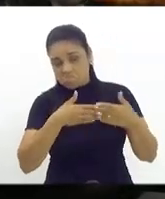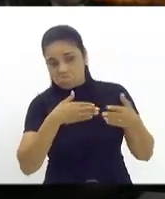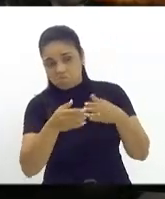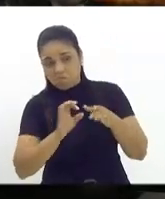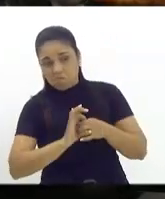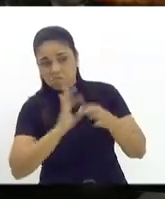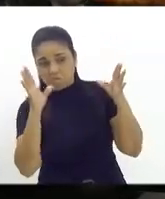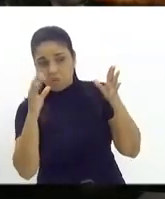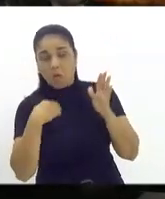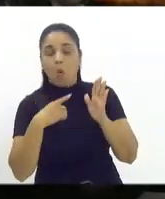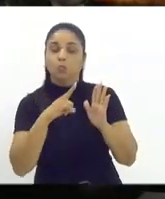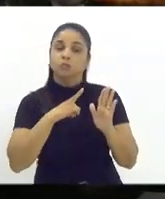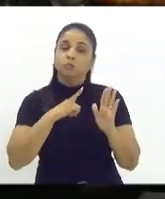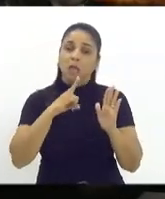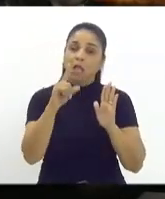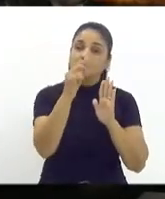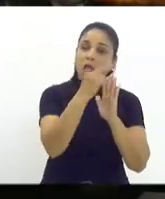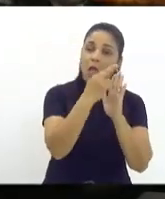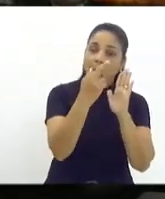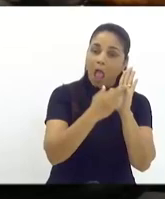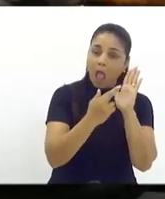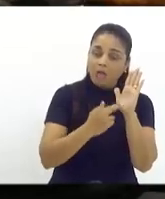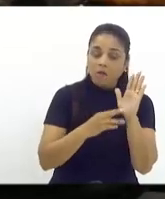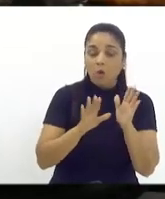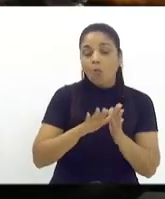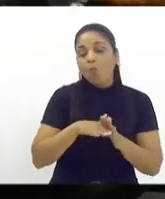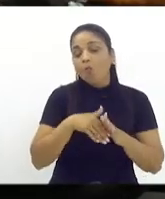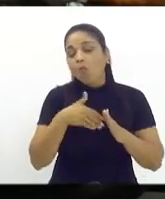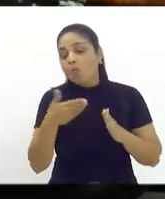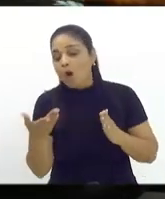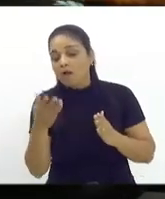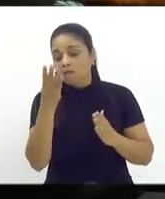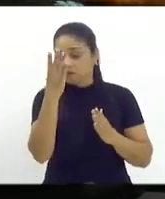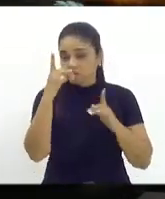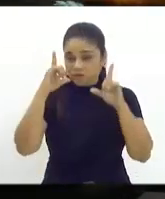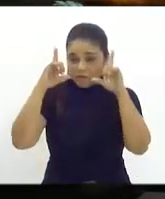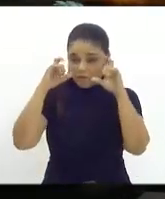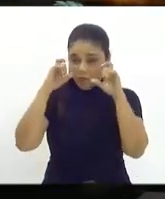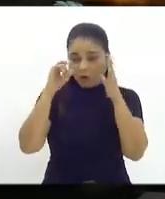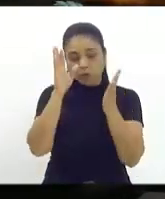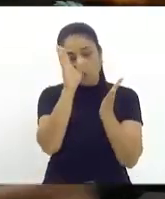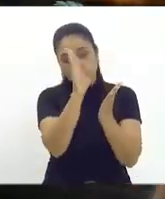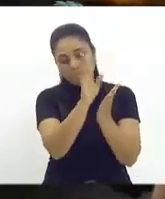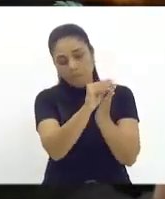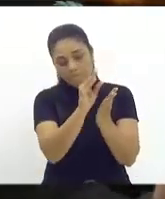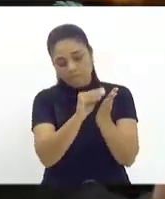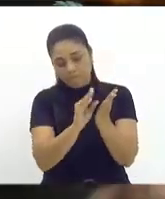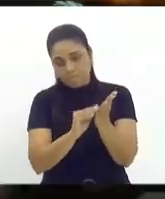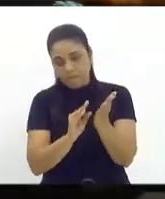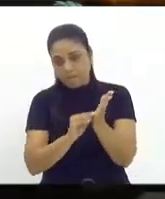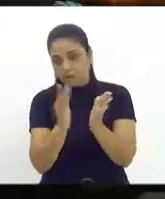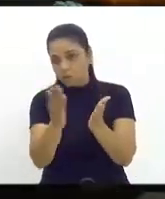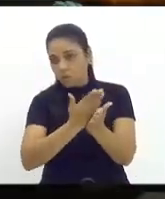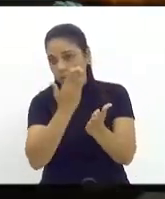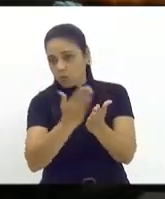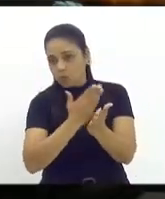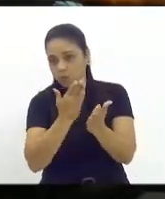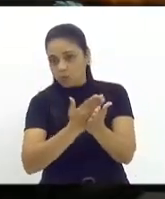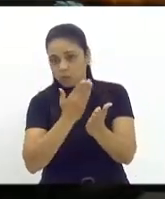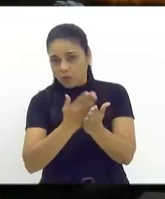existe uma normativa que vai determinar quais fotografias podem compor o álbum especificamente